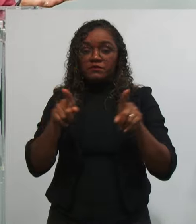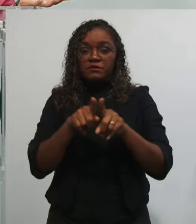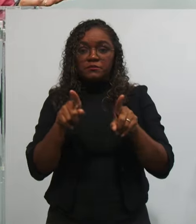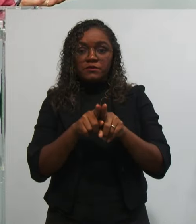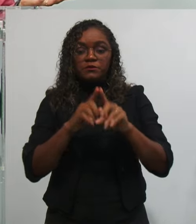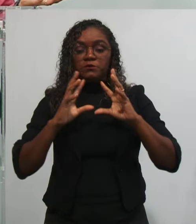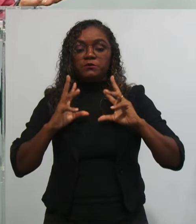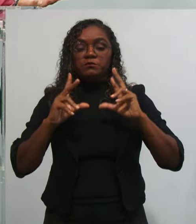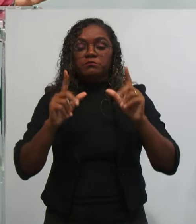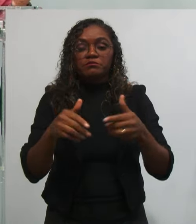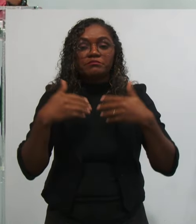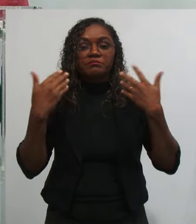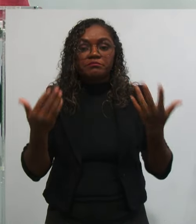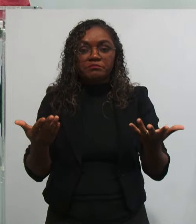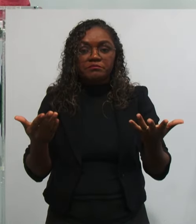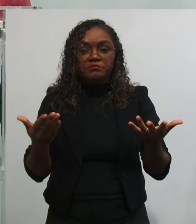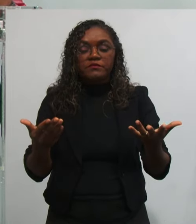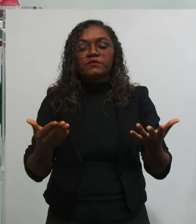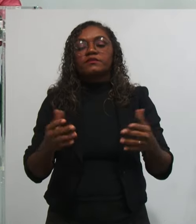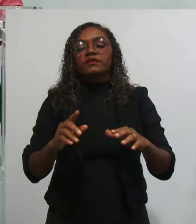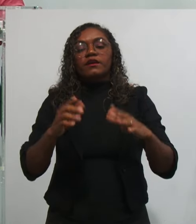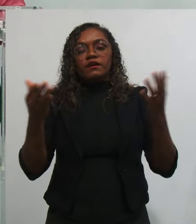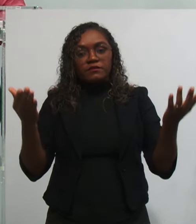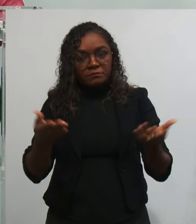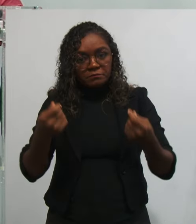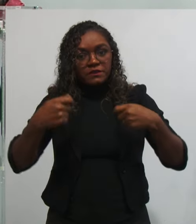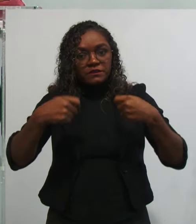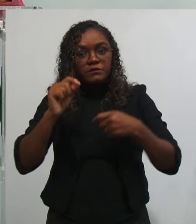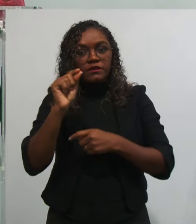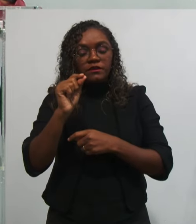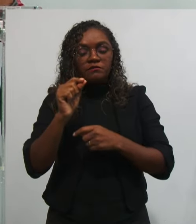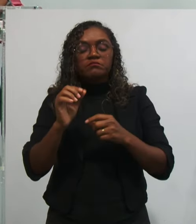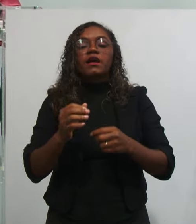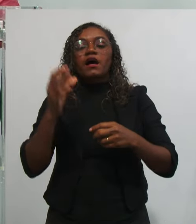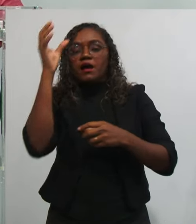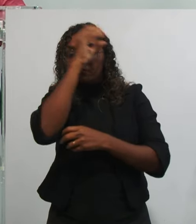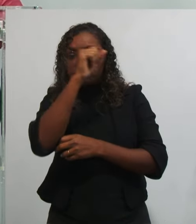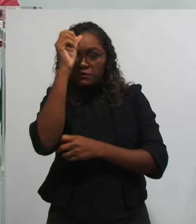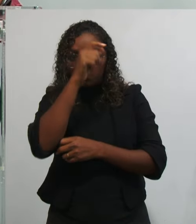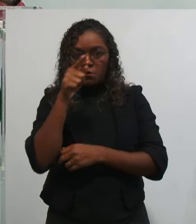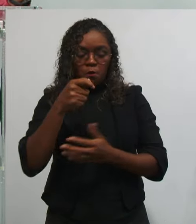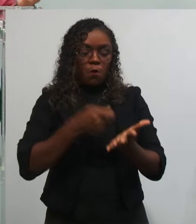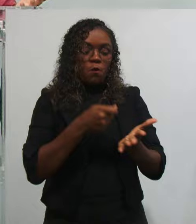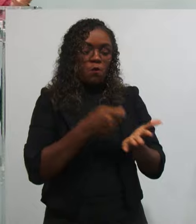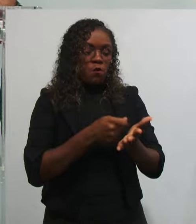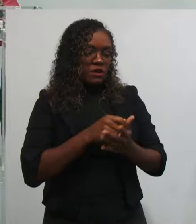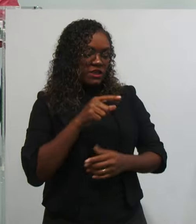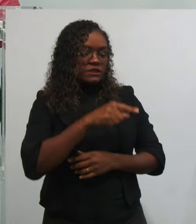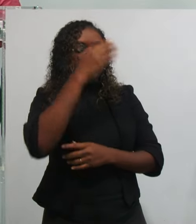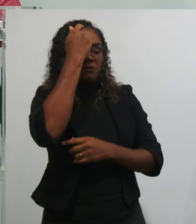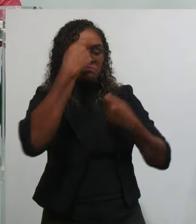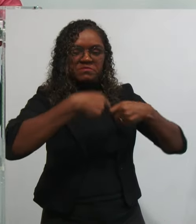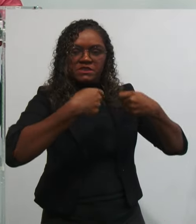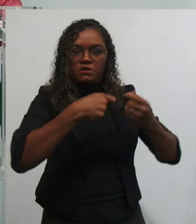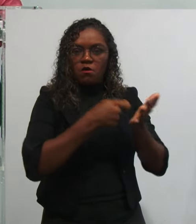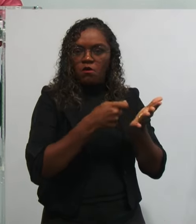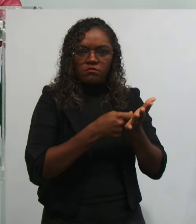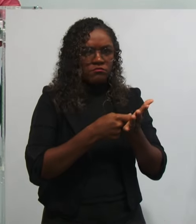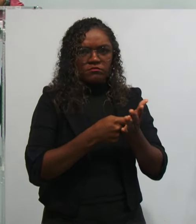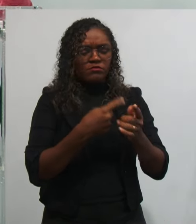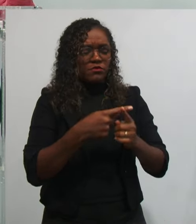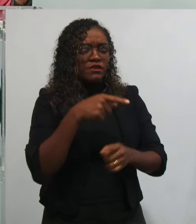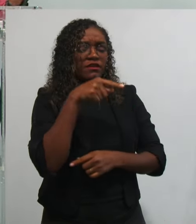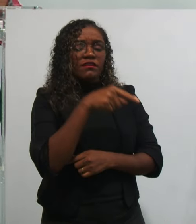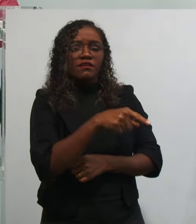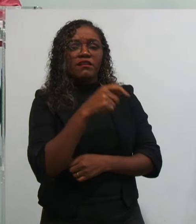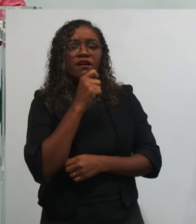praticamente nada na vida a gente se dispõe a aprender então não cobre que o seu aluno Saiba tudo porque ele está numa série